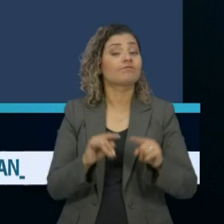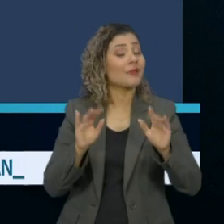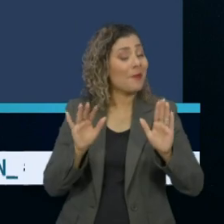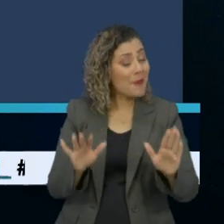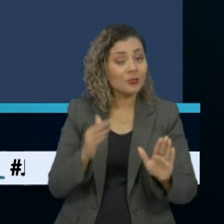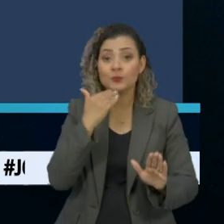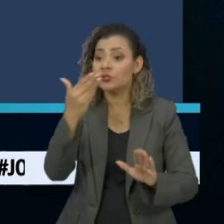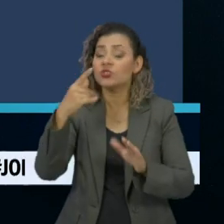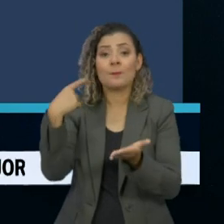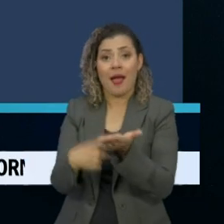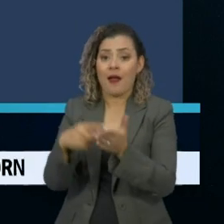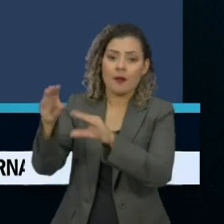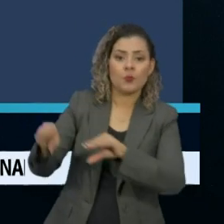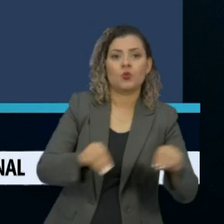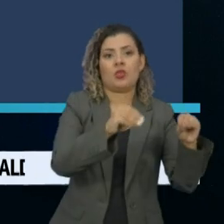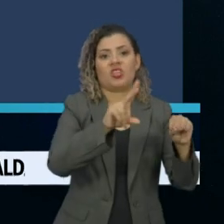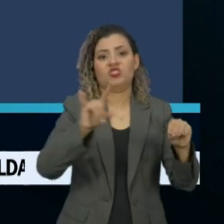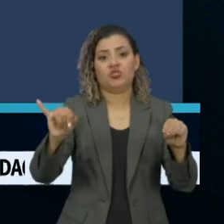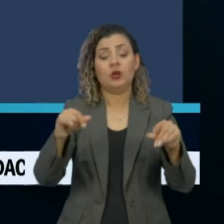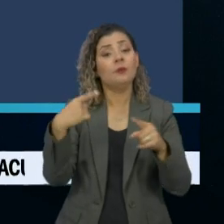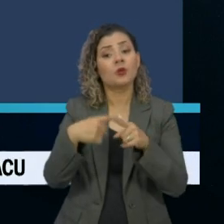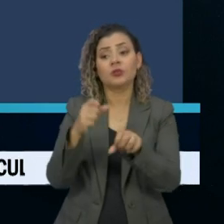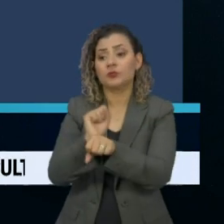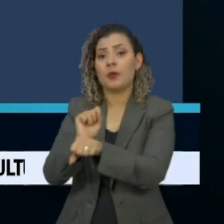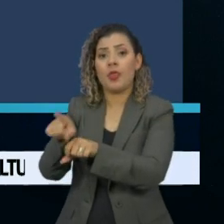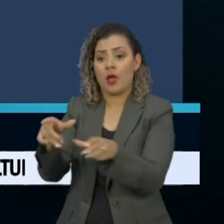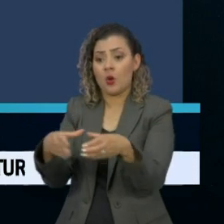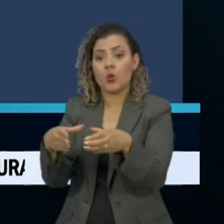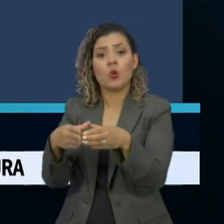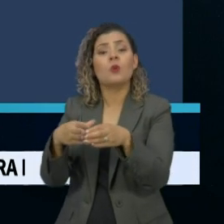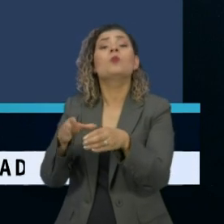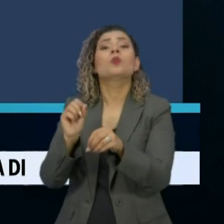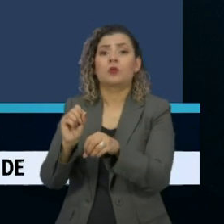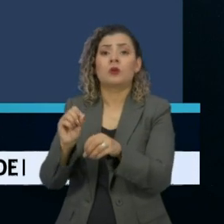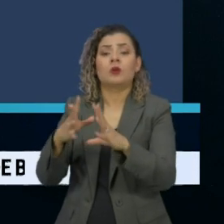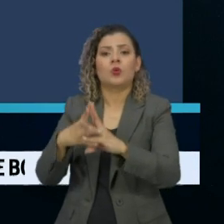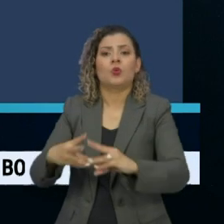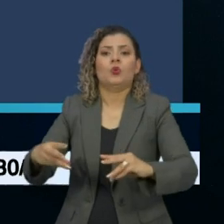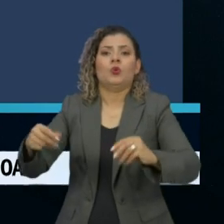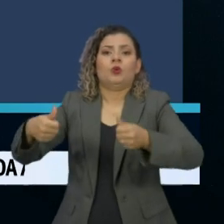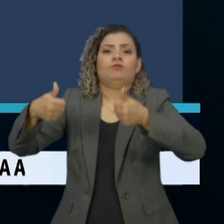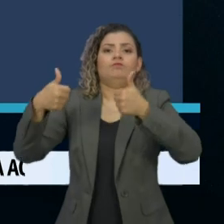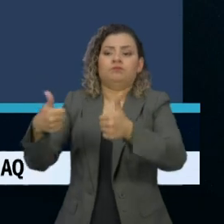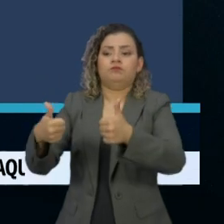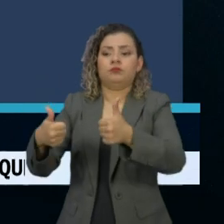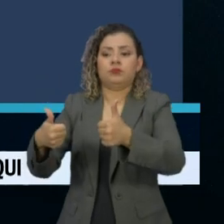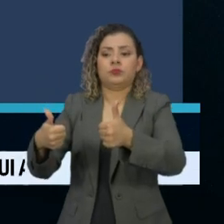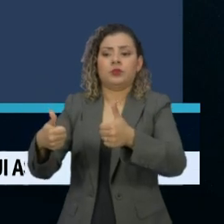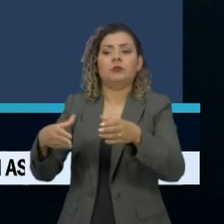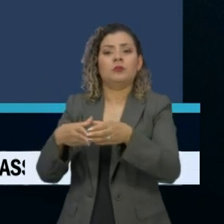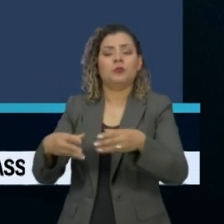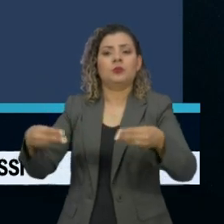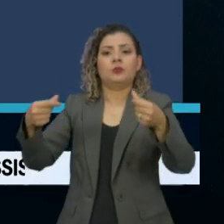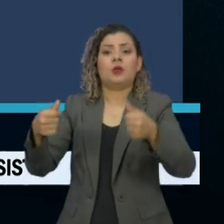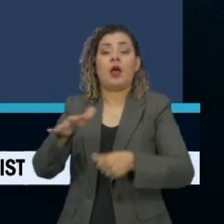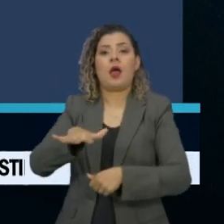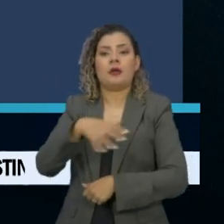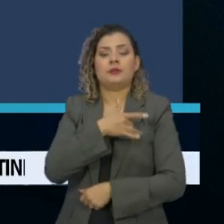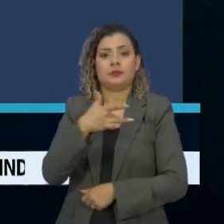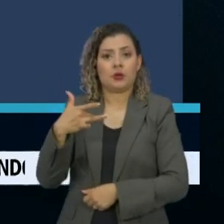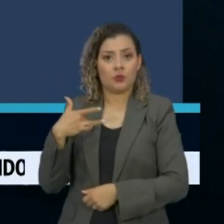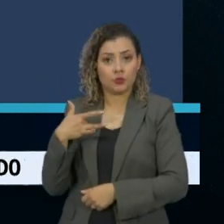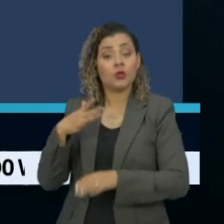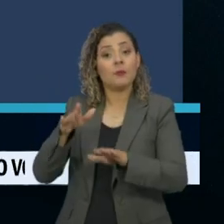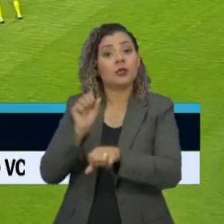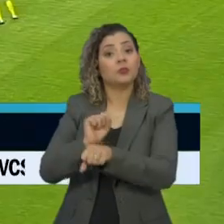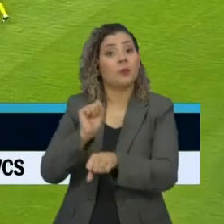o adiamento da partida até que os jogadores do Flamengo cumpram a quarentena determinada pelas autoridades da saúde. Ainda